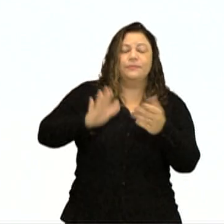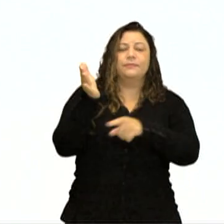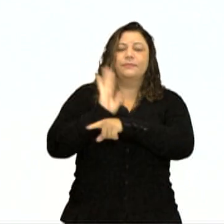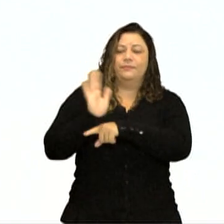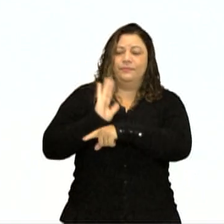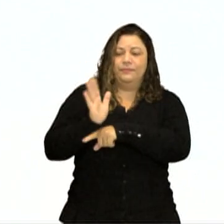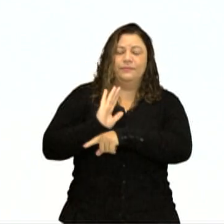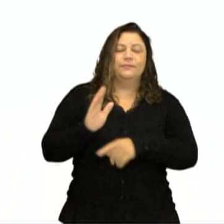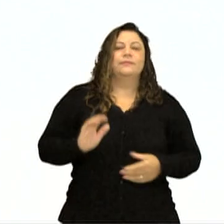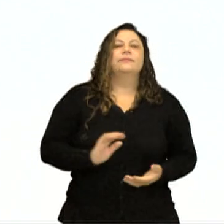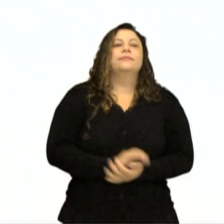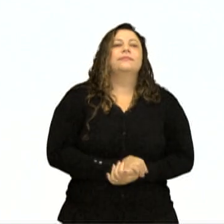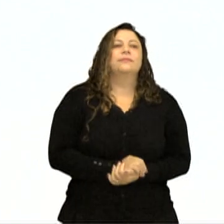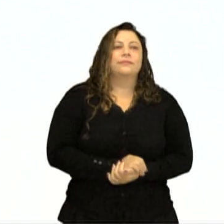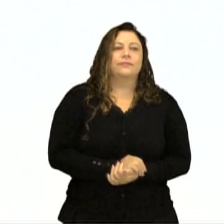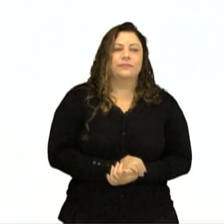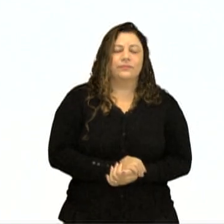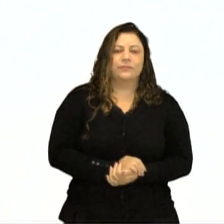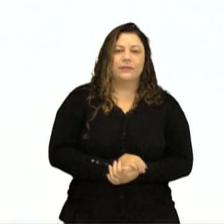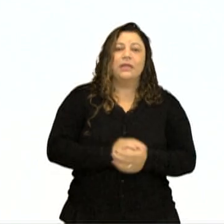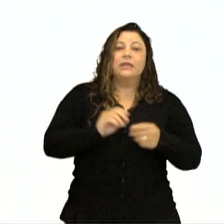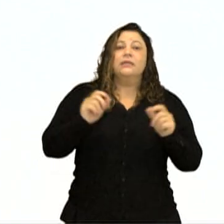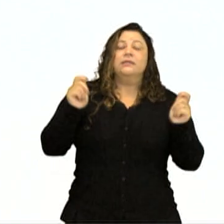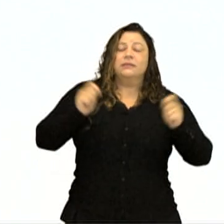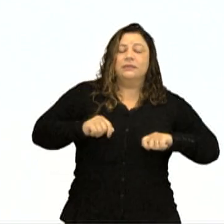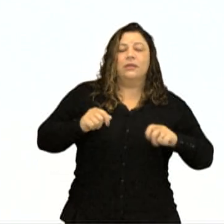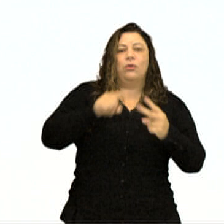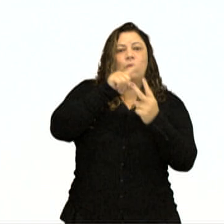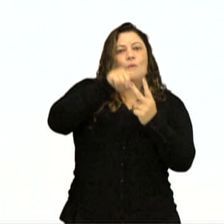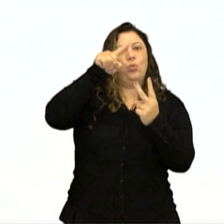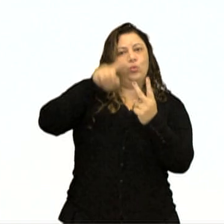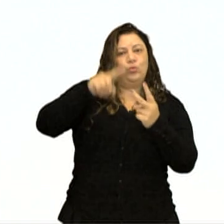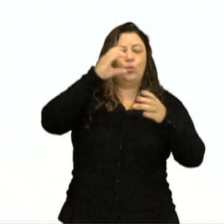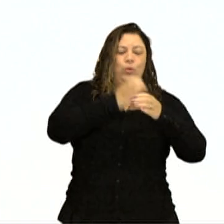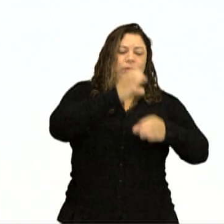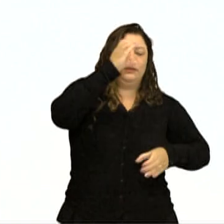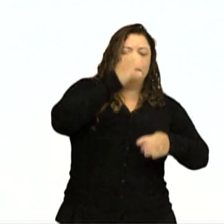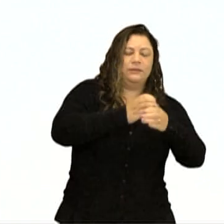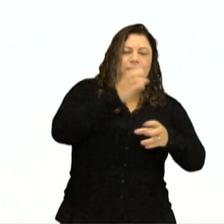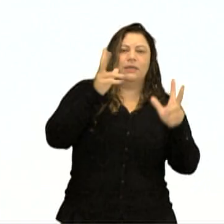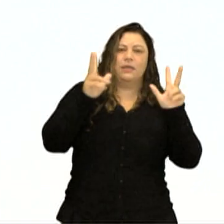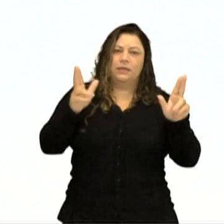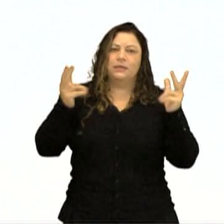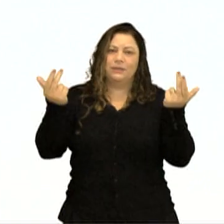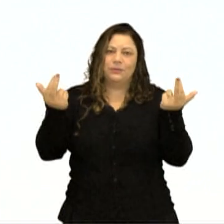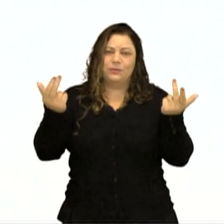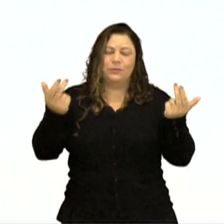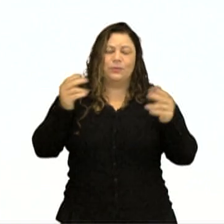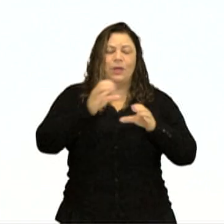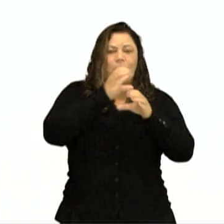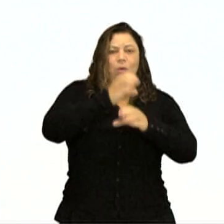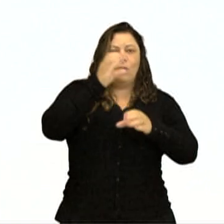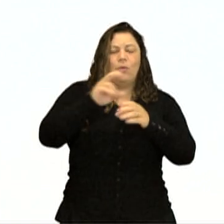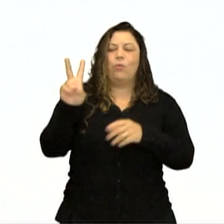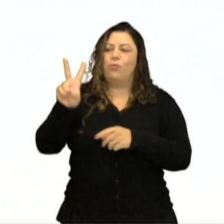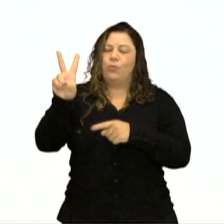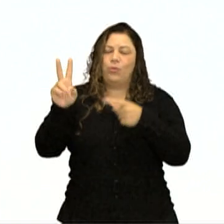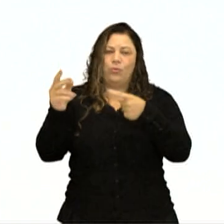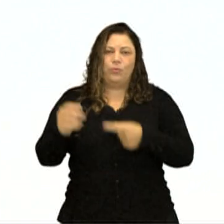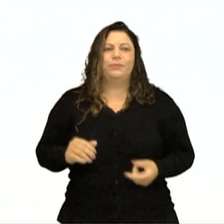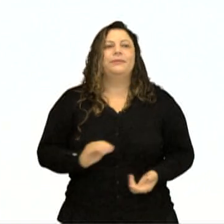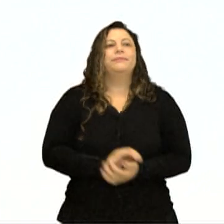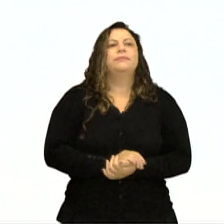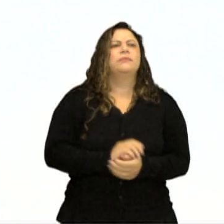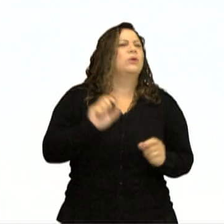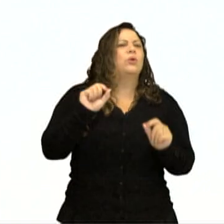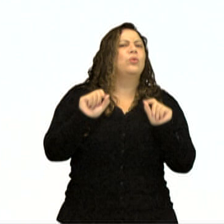vídeo, gente. A figura abaixo representa dois cilindros com o mesmo volume. Nessas condições,